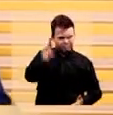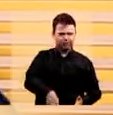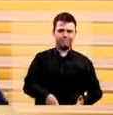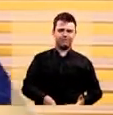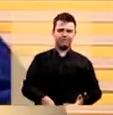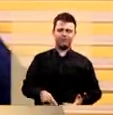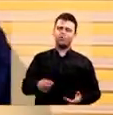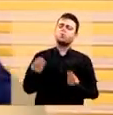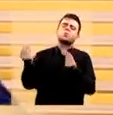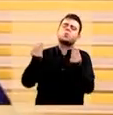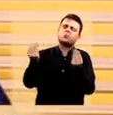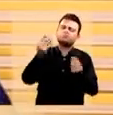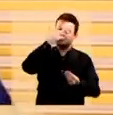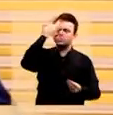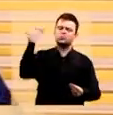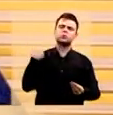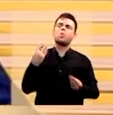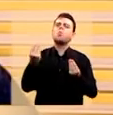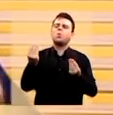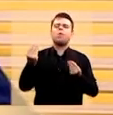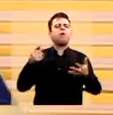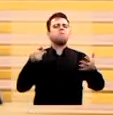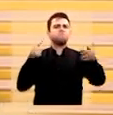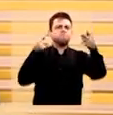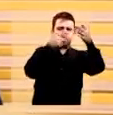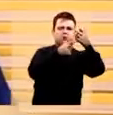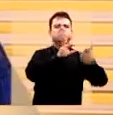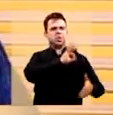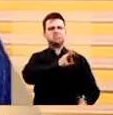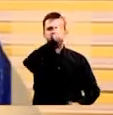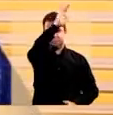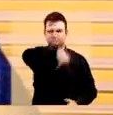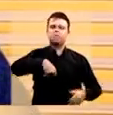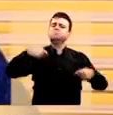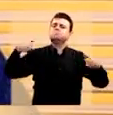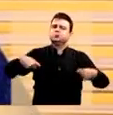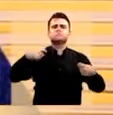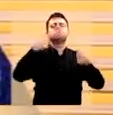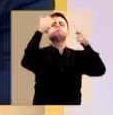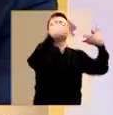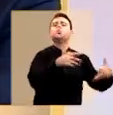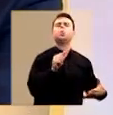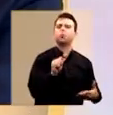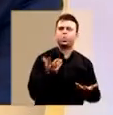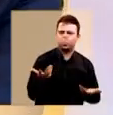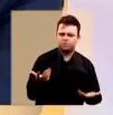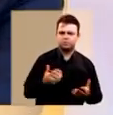casos específicos que elas têm que denunciar e têm que falar. Olha,